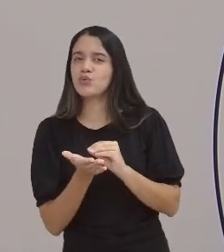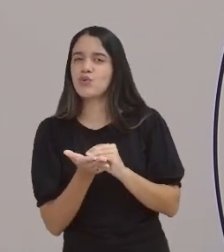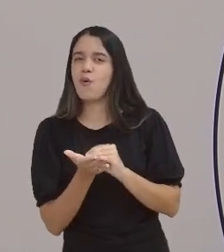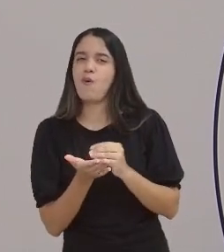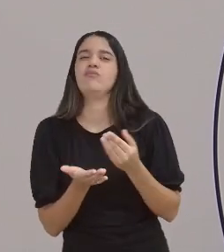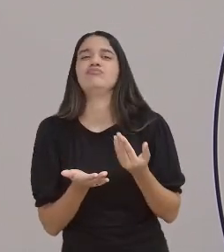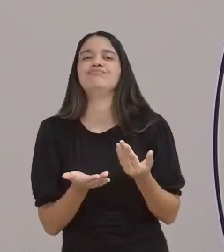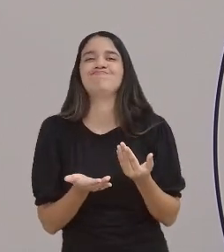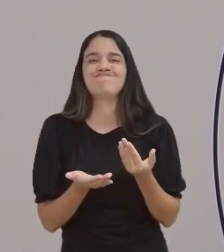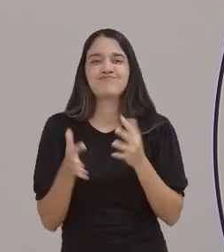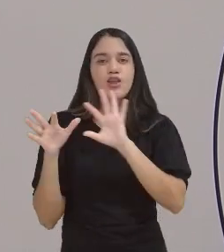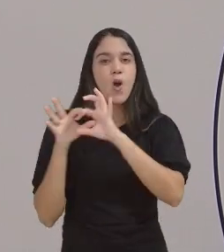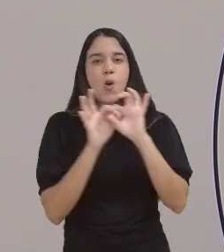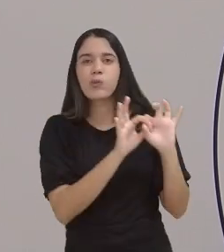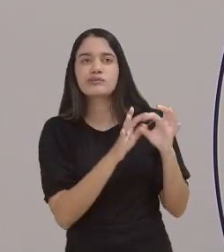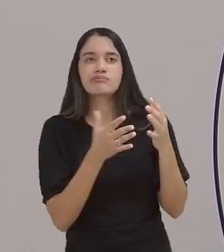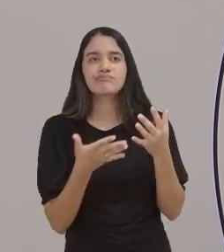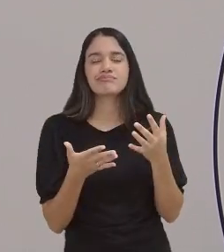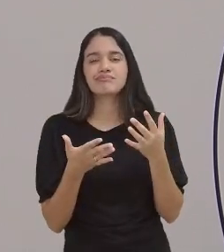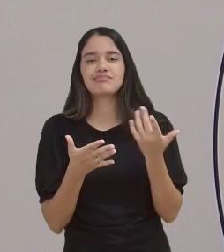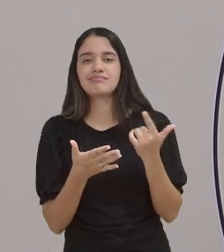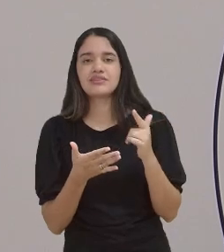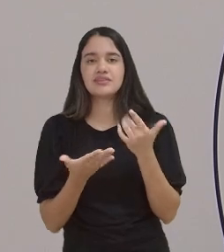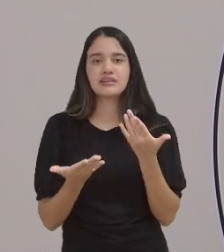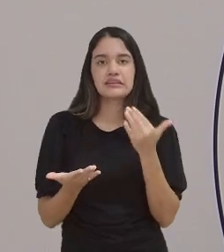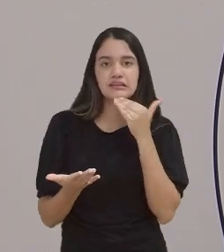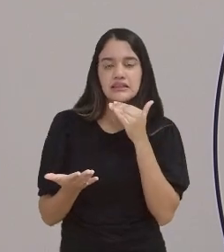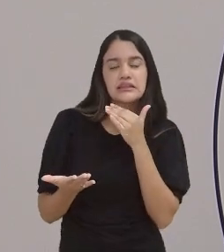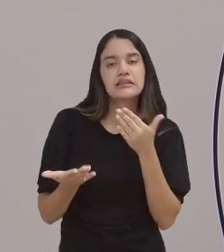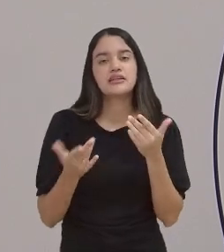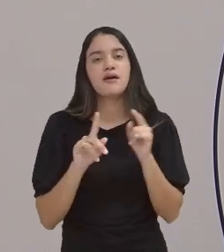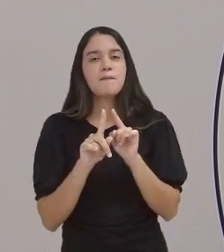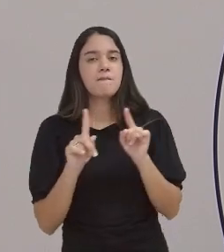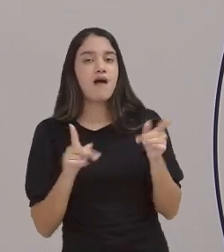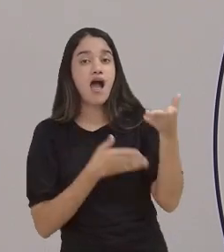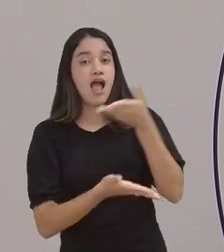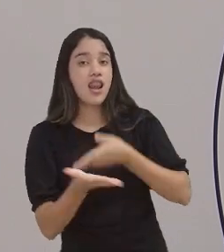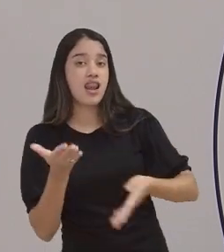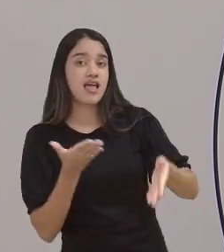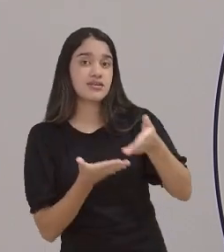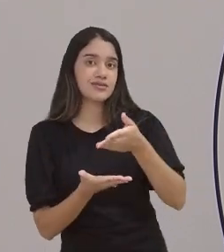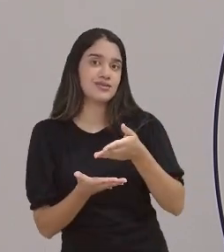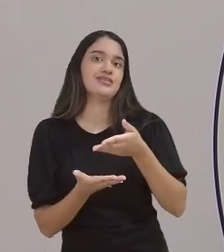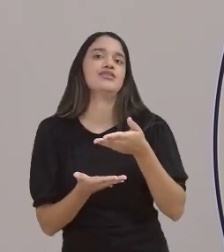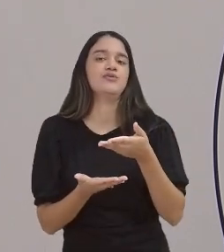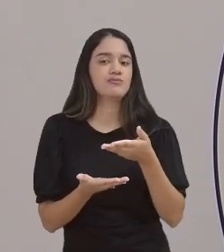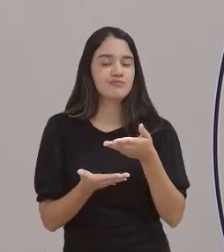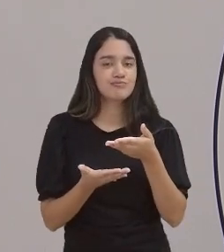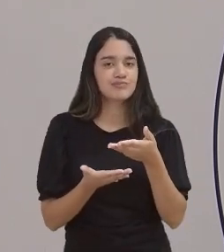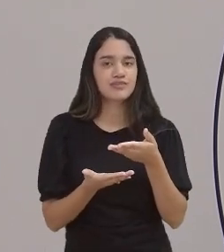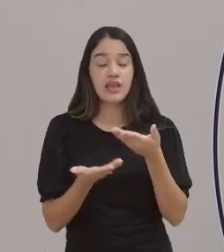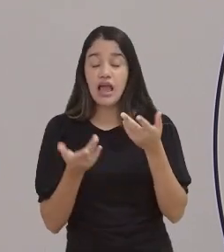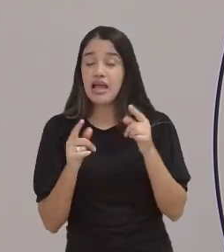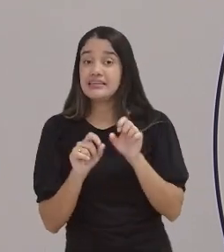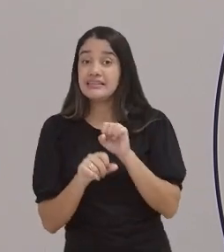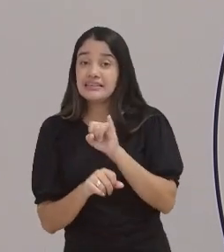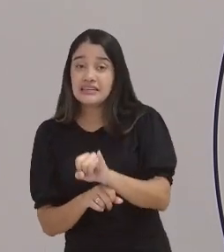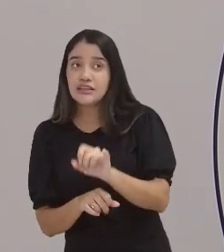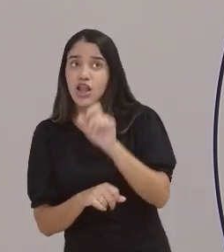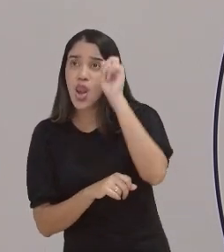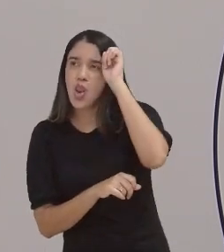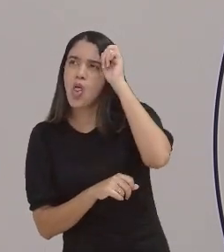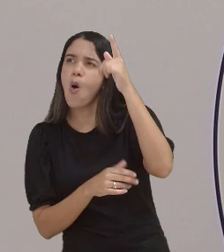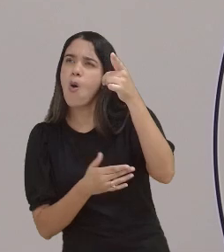tanta coerência. Então, a relação lógico-discursiva foi prejudicada. Se não tem